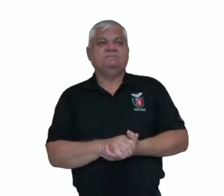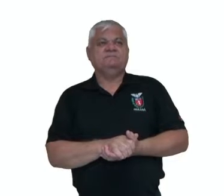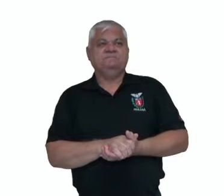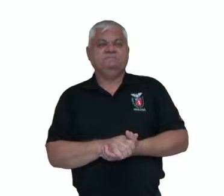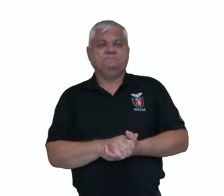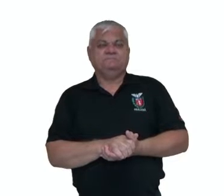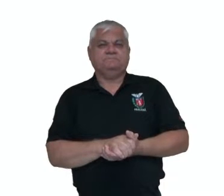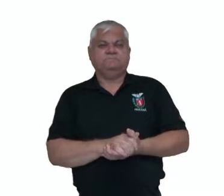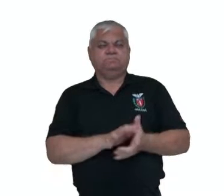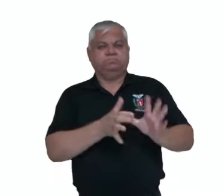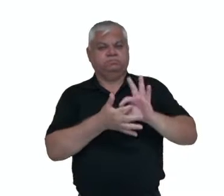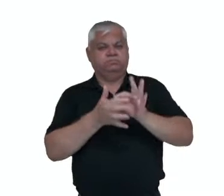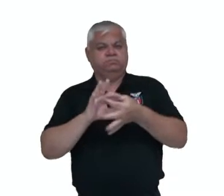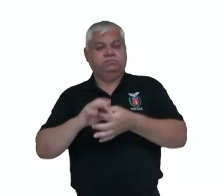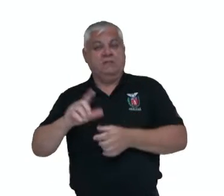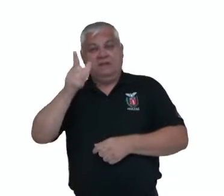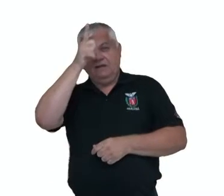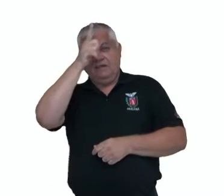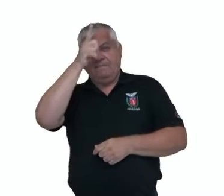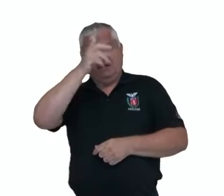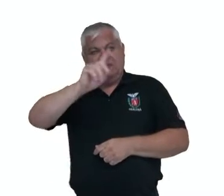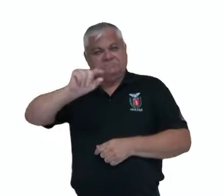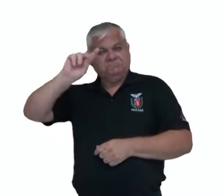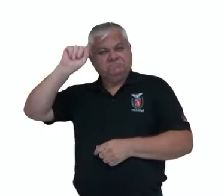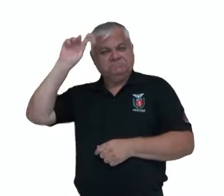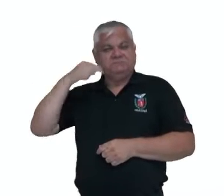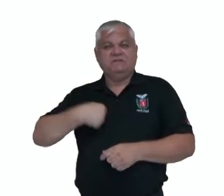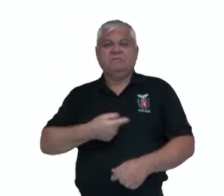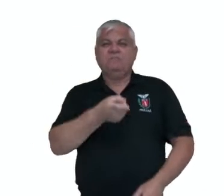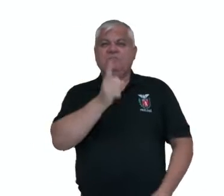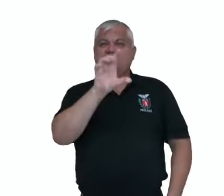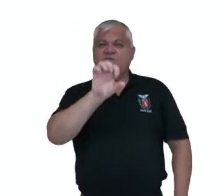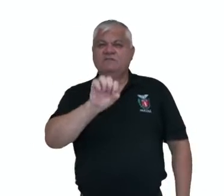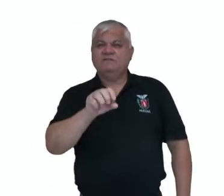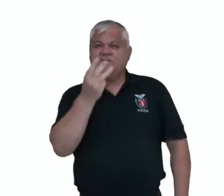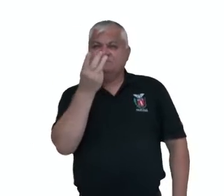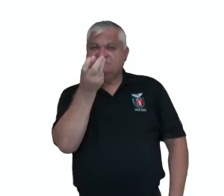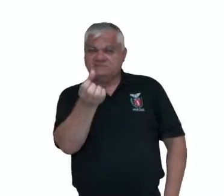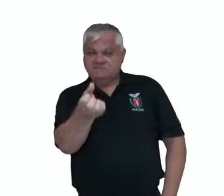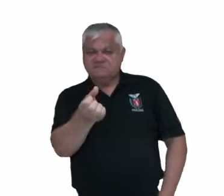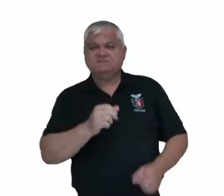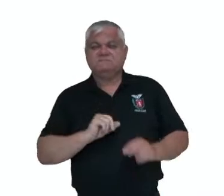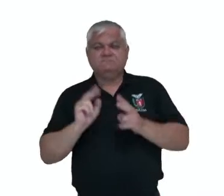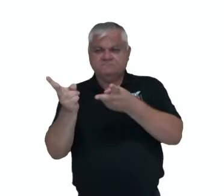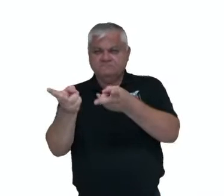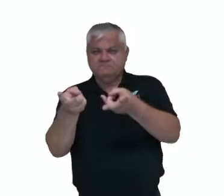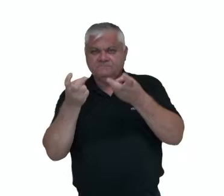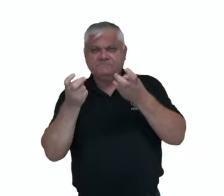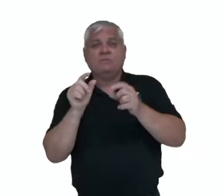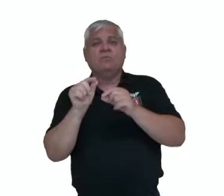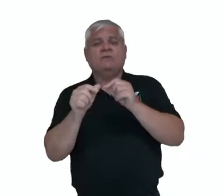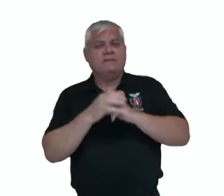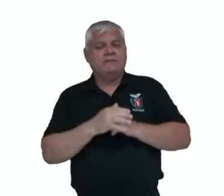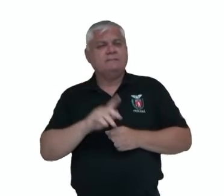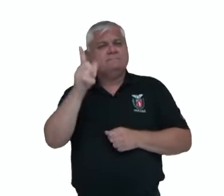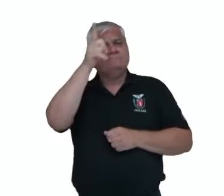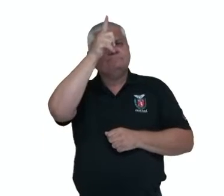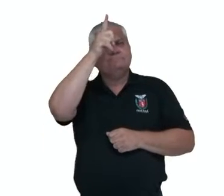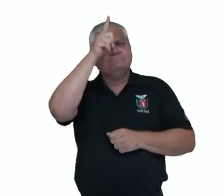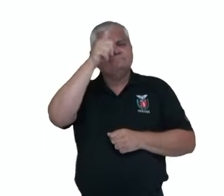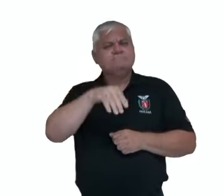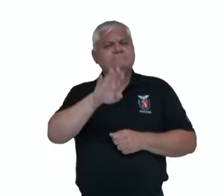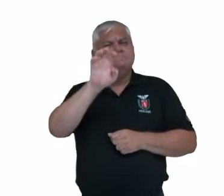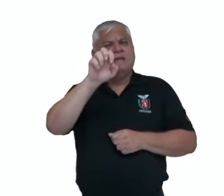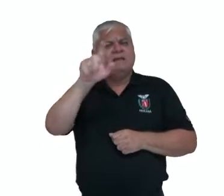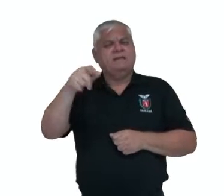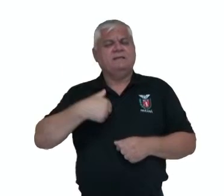Nas Olimpíadas de Berlim, lá em 1936, notava-se a destacada intenção do Estado